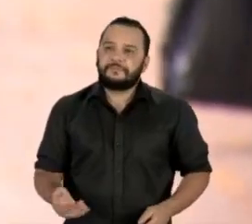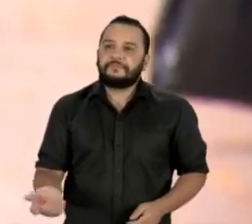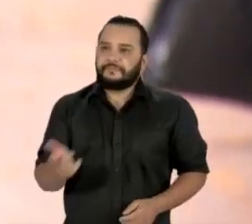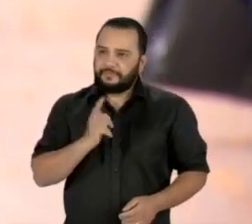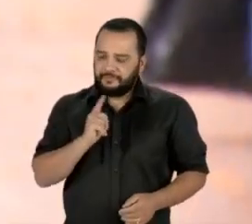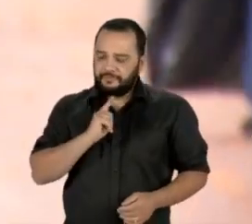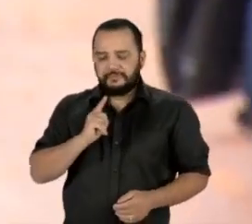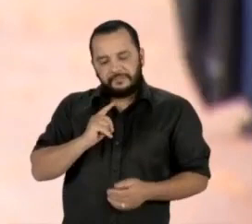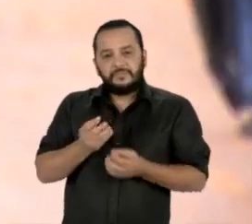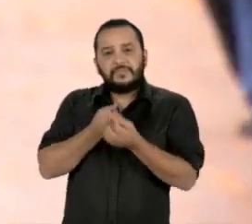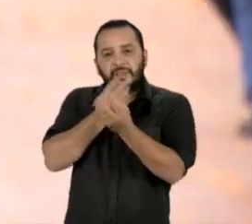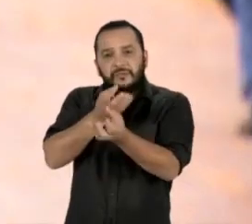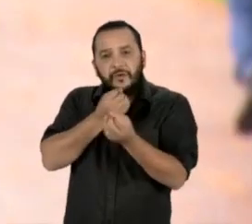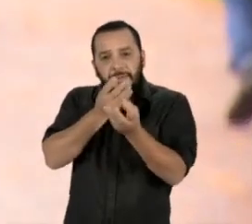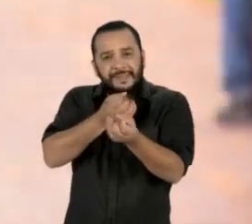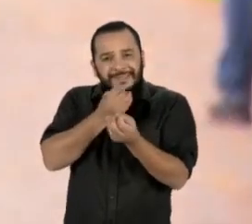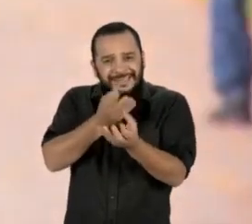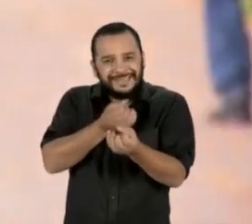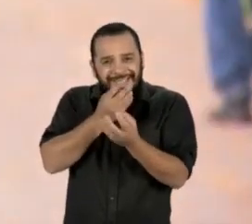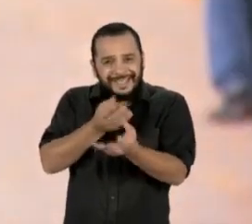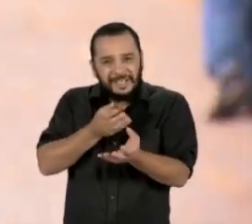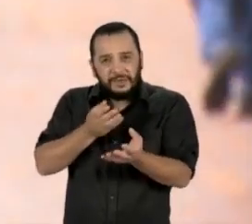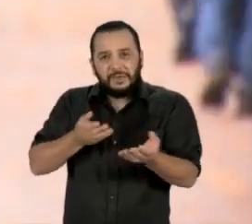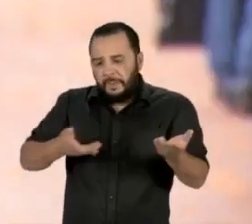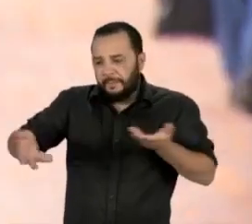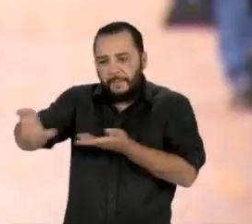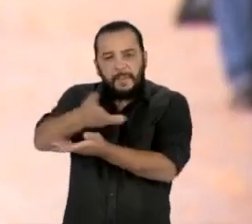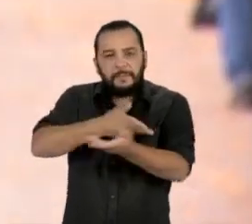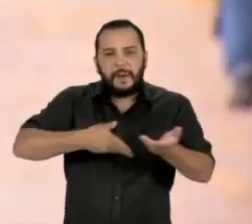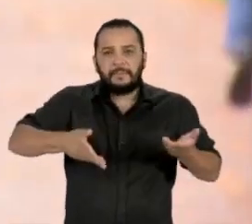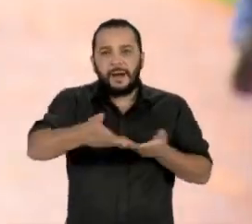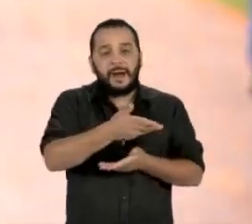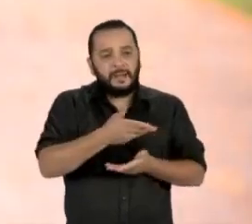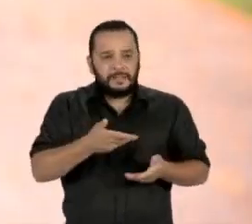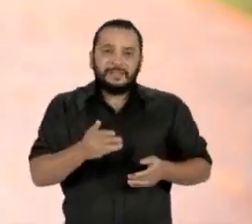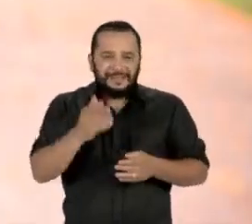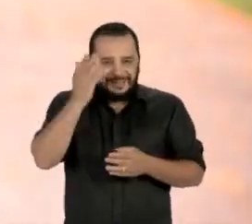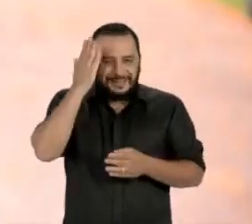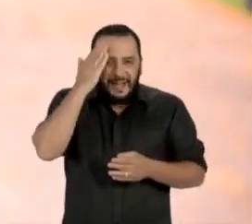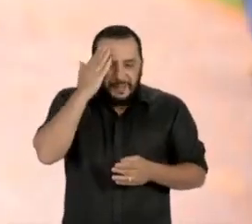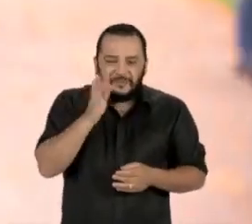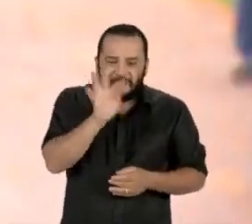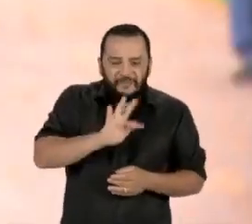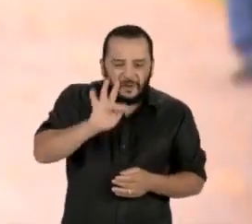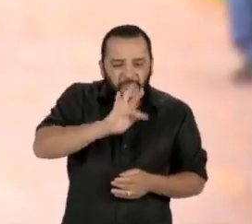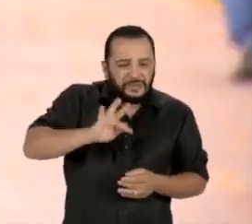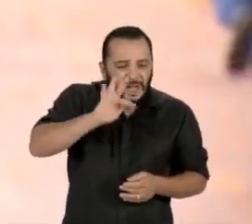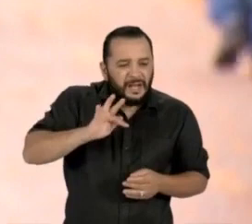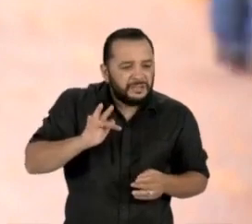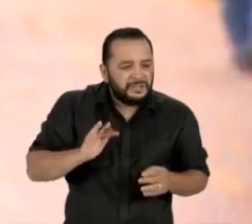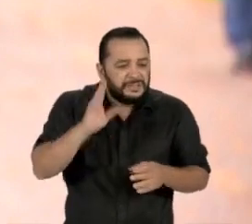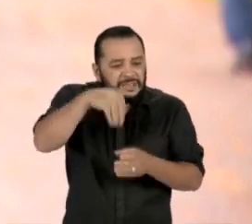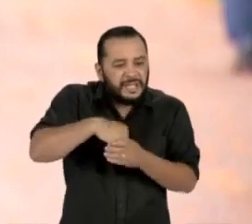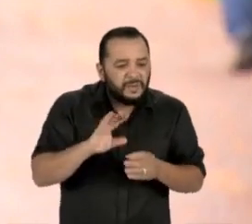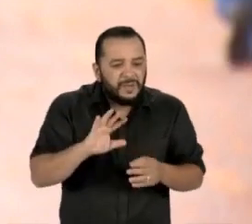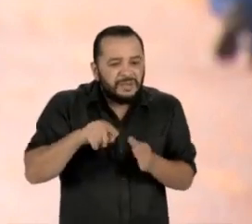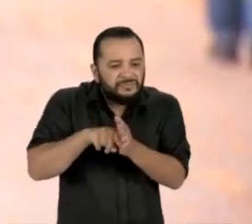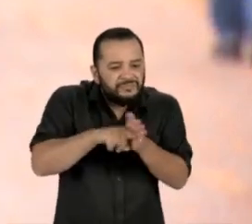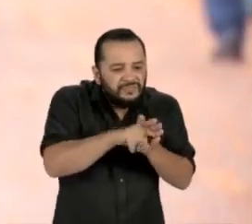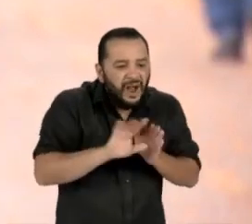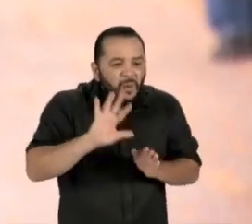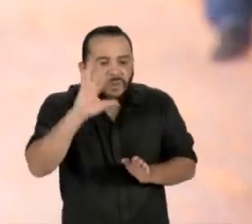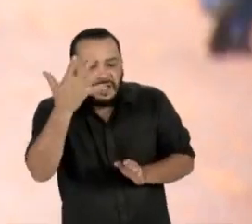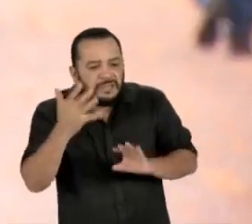e democratizar o que acontece dentro das salas de aula das universidades e dos laboratórios de pesquisas, os